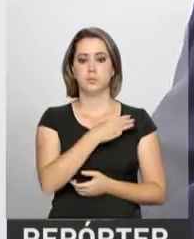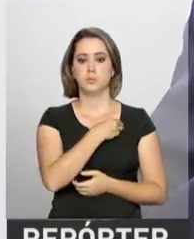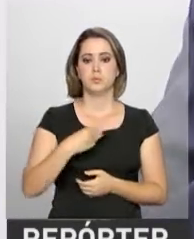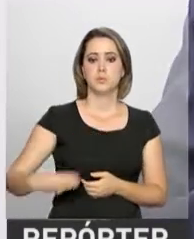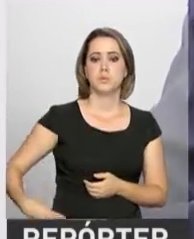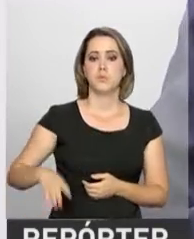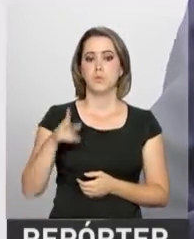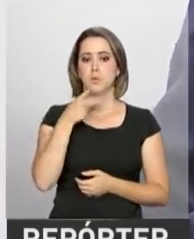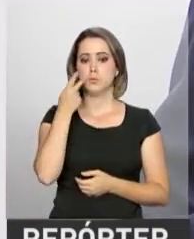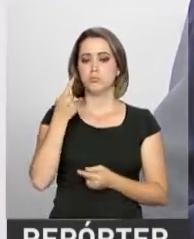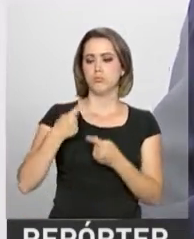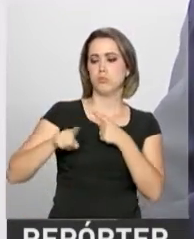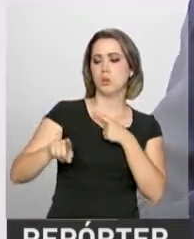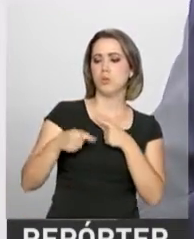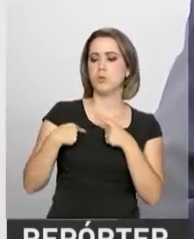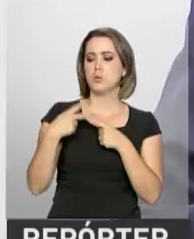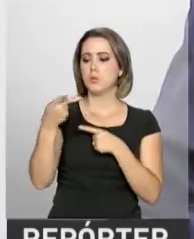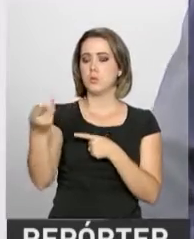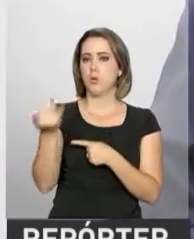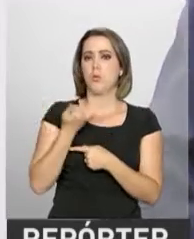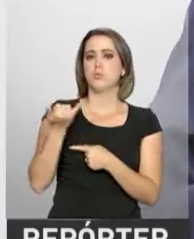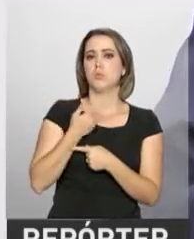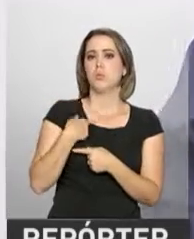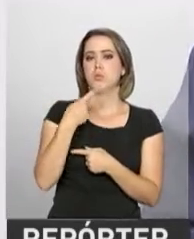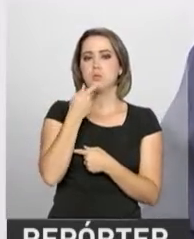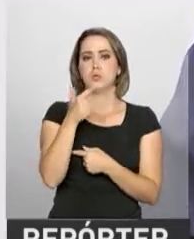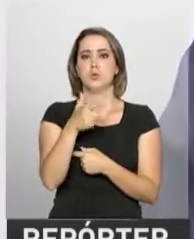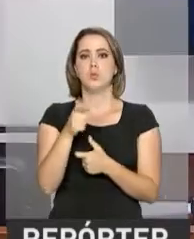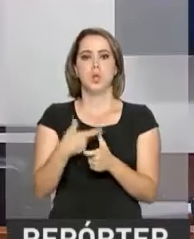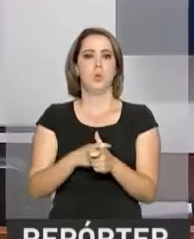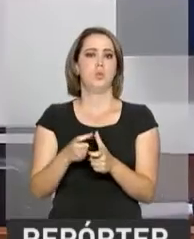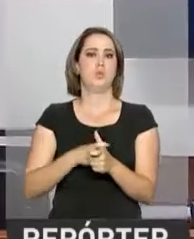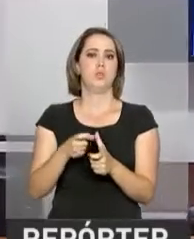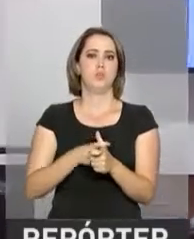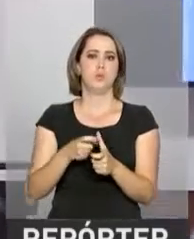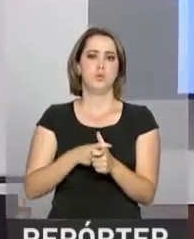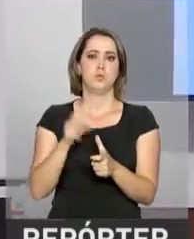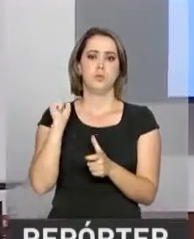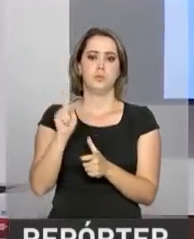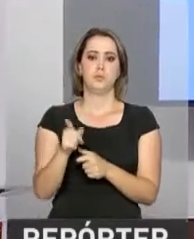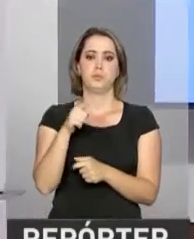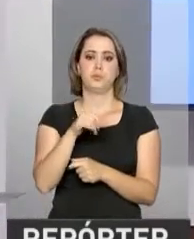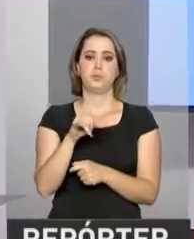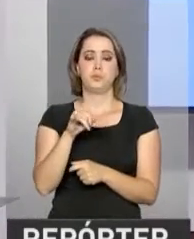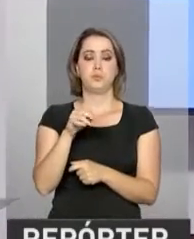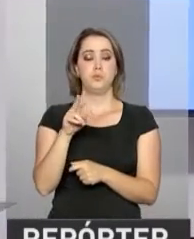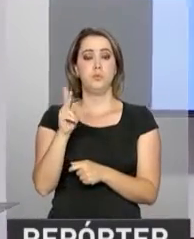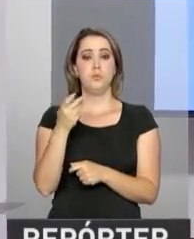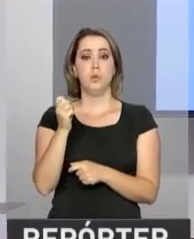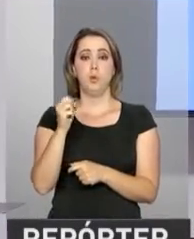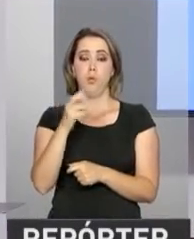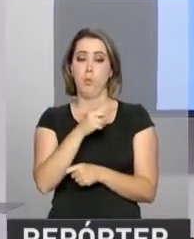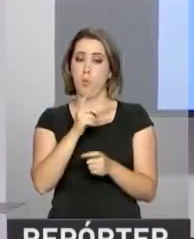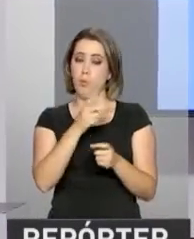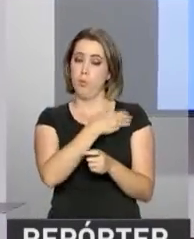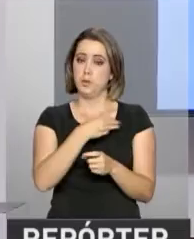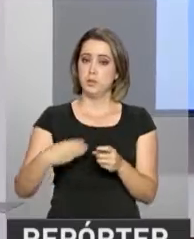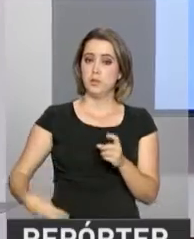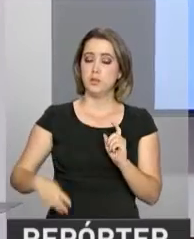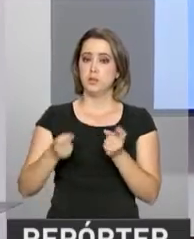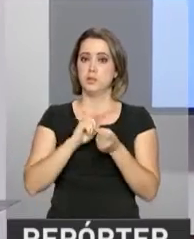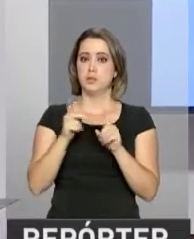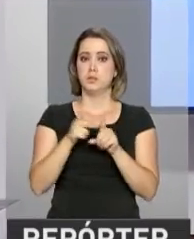os argumentos de que não existe déficit na previdência social de acordo com henrique meirelles todas as arrecadações da